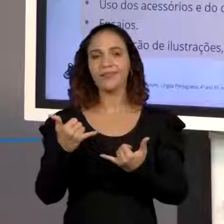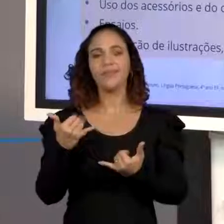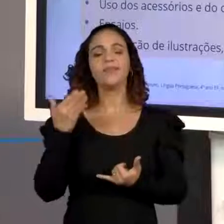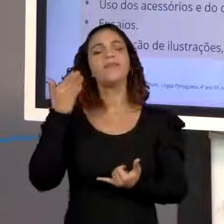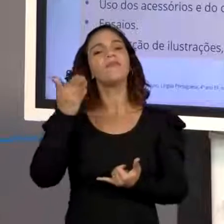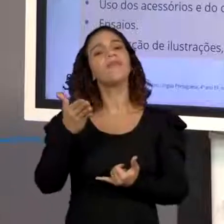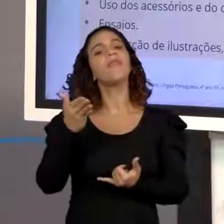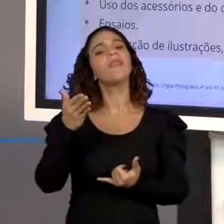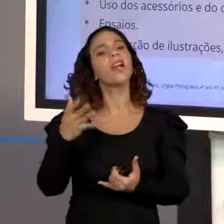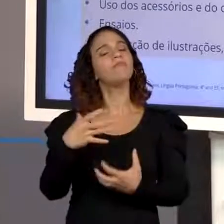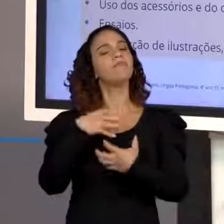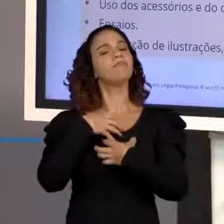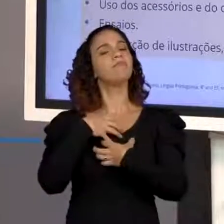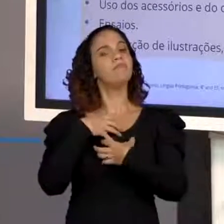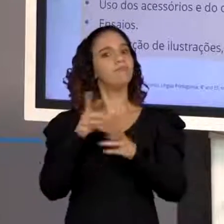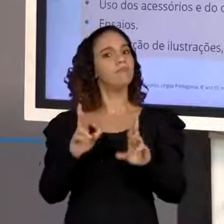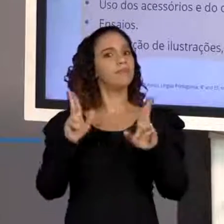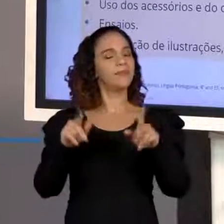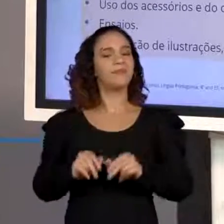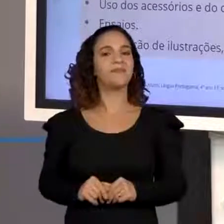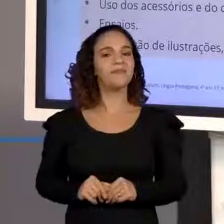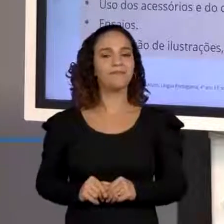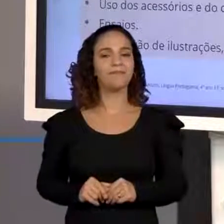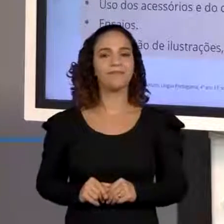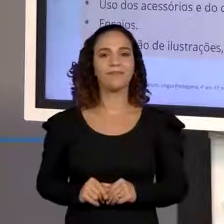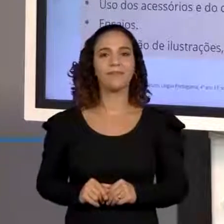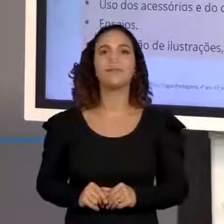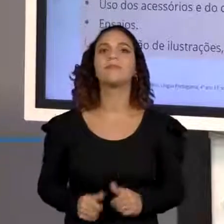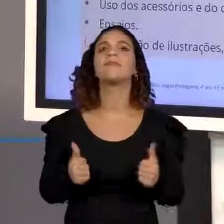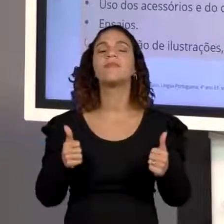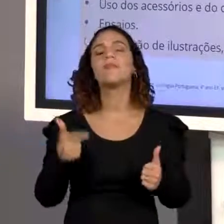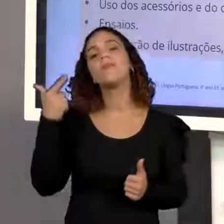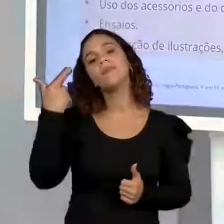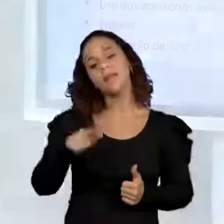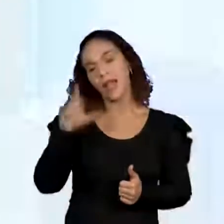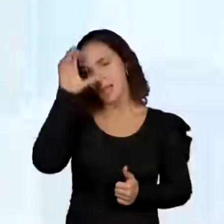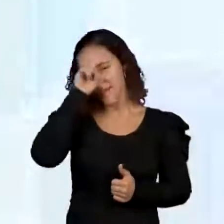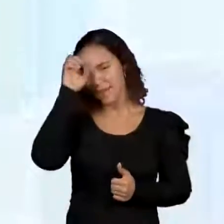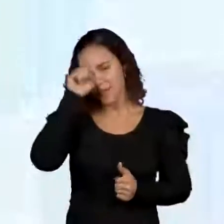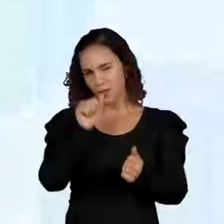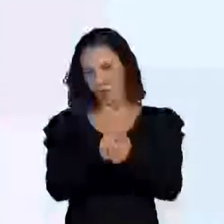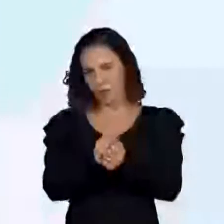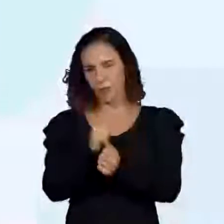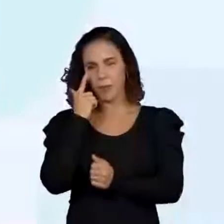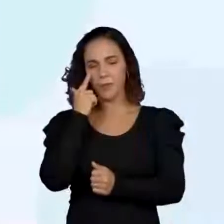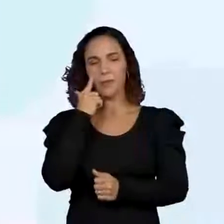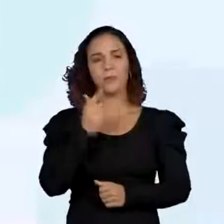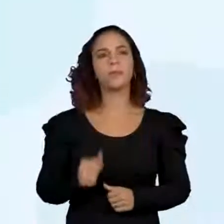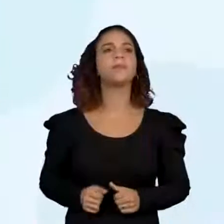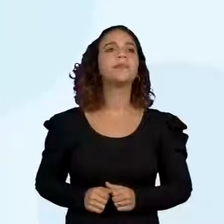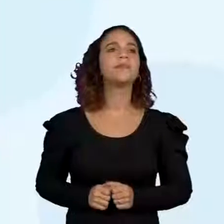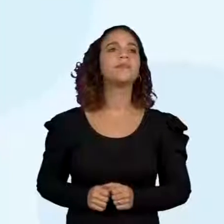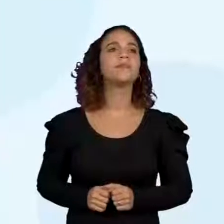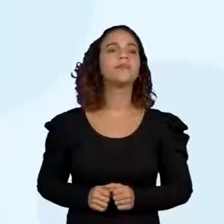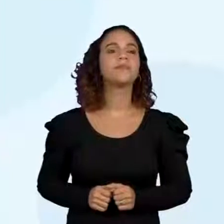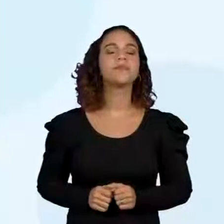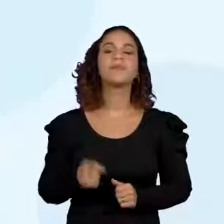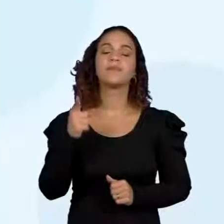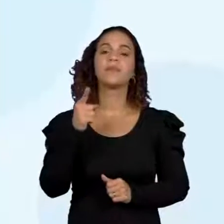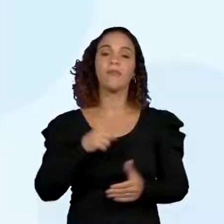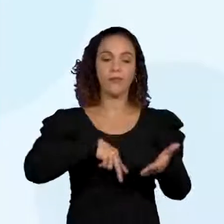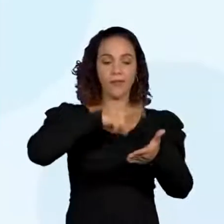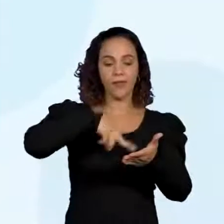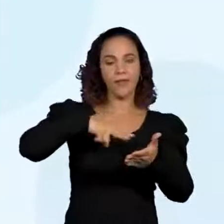mais dinâmica. Mas temos mais coisinhas aqui para a gente aprender juntinhos com o professor. Olha só, treino da